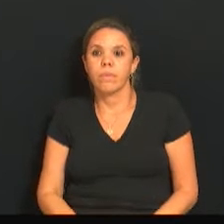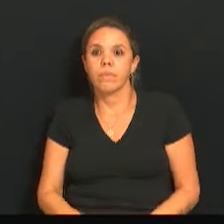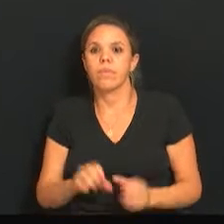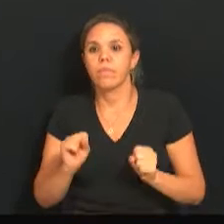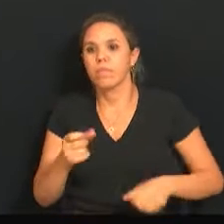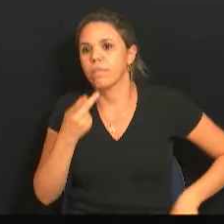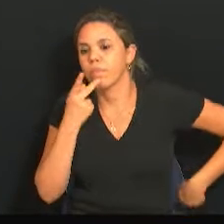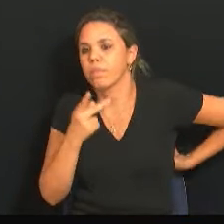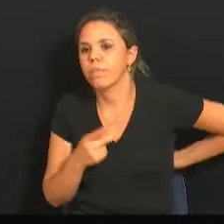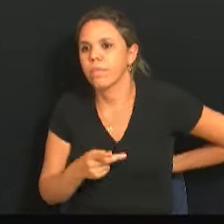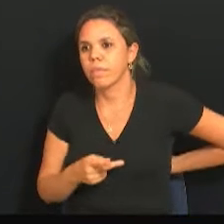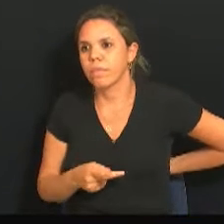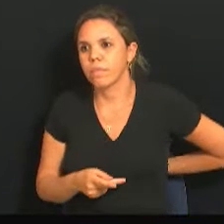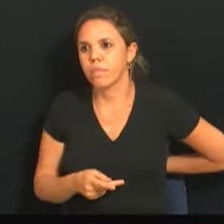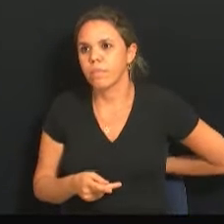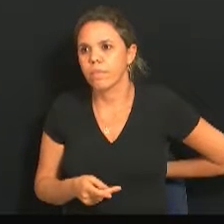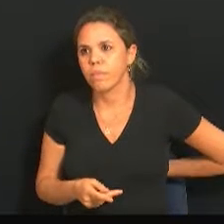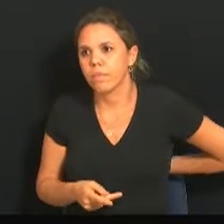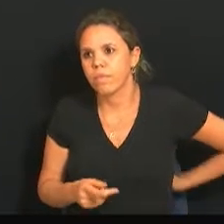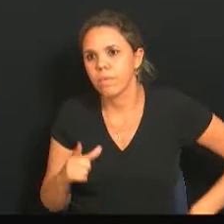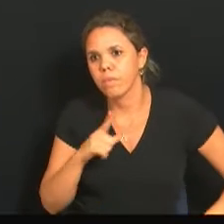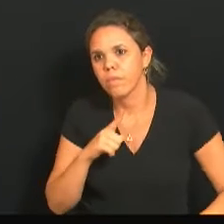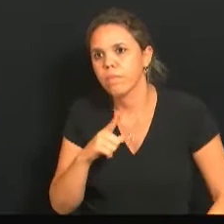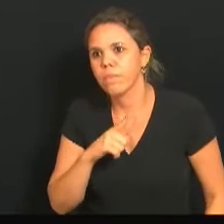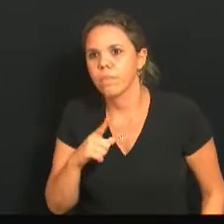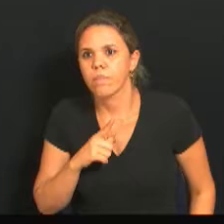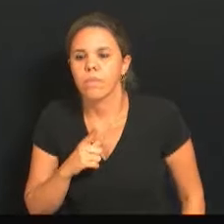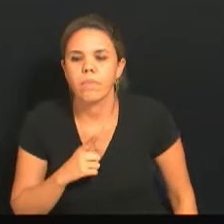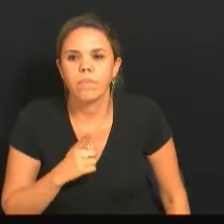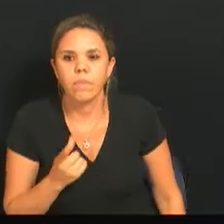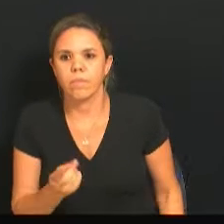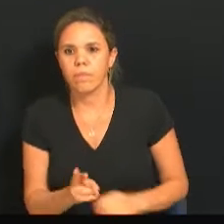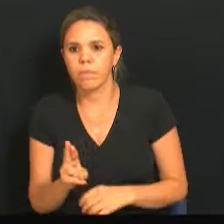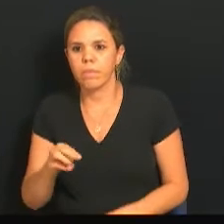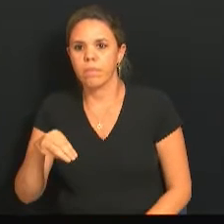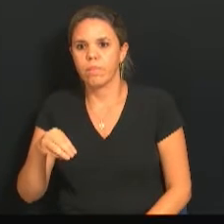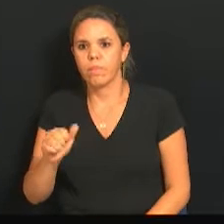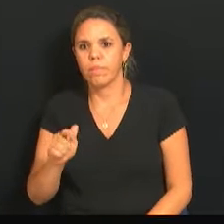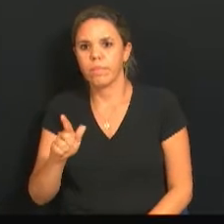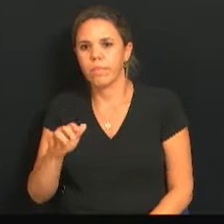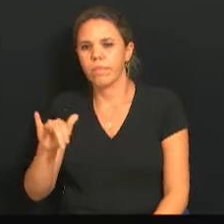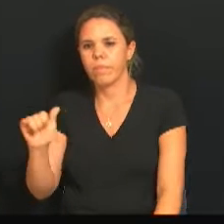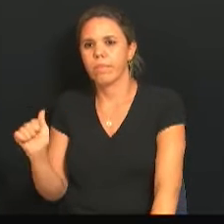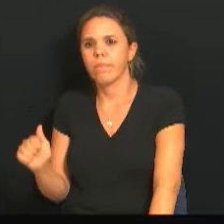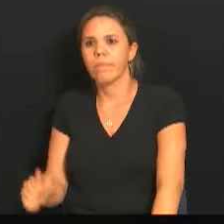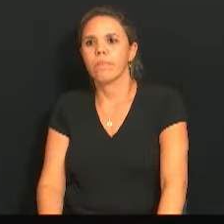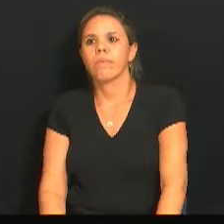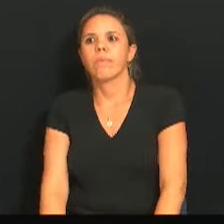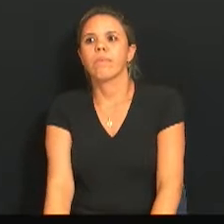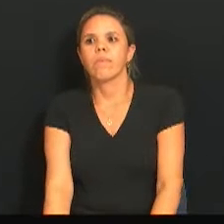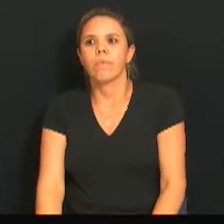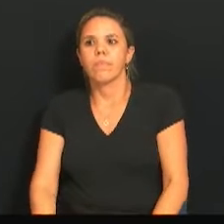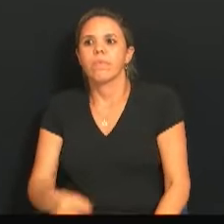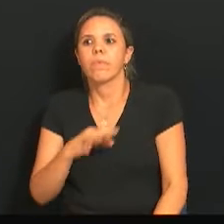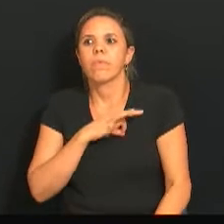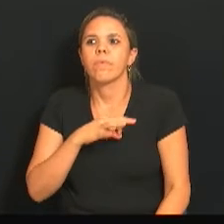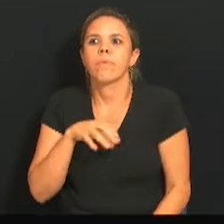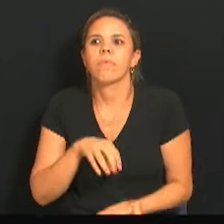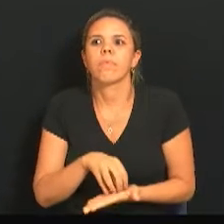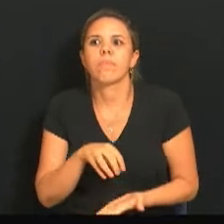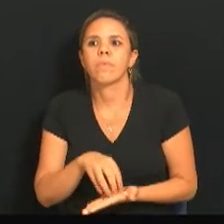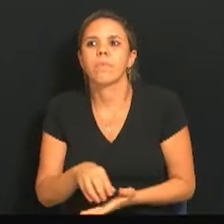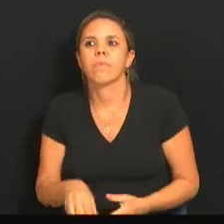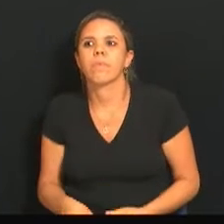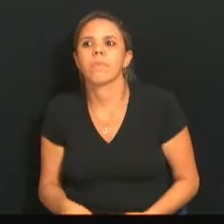sobre isso. Também temos aqui a doutora Maria Helena Joia, delegada coordenadora da Delegacia